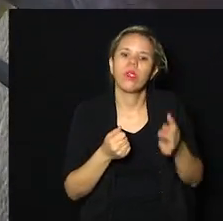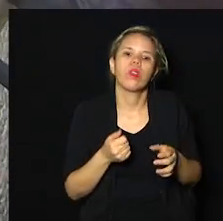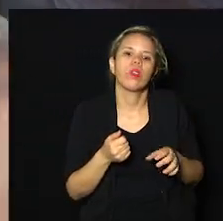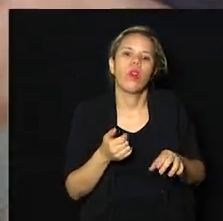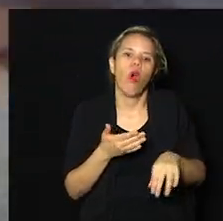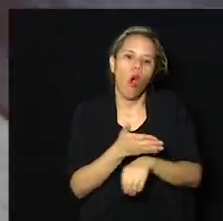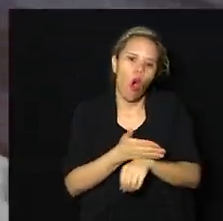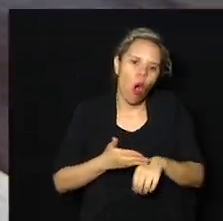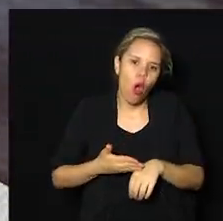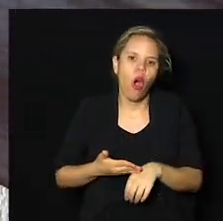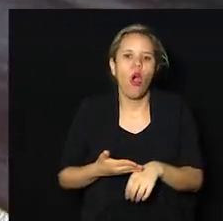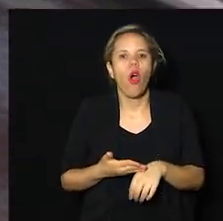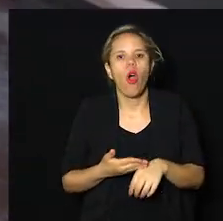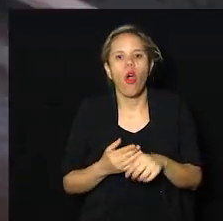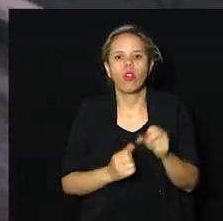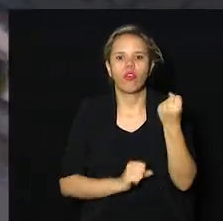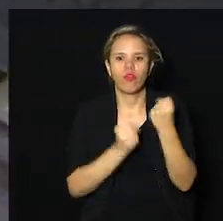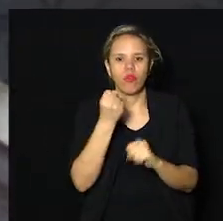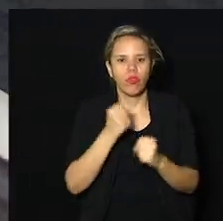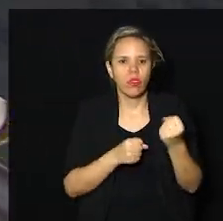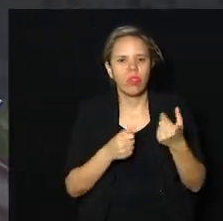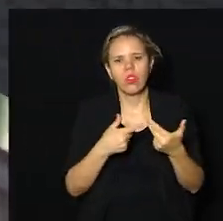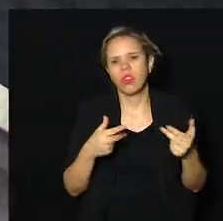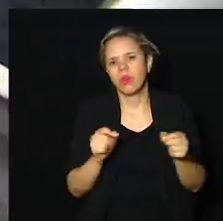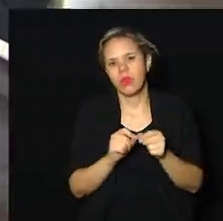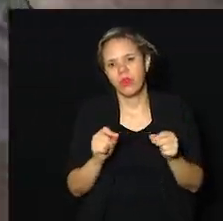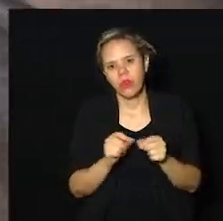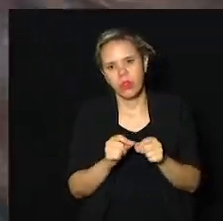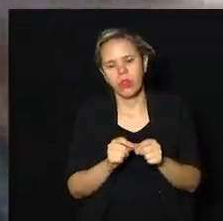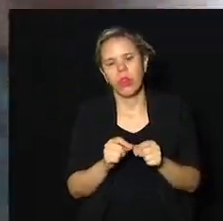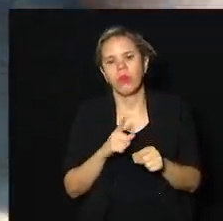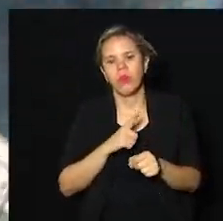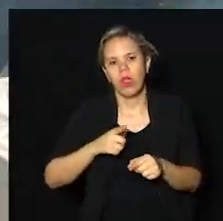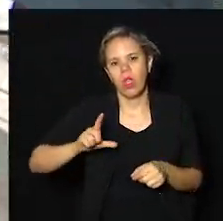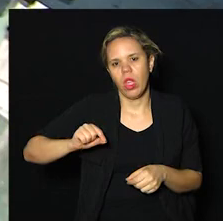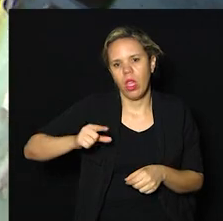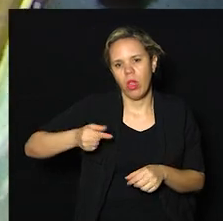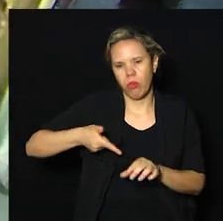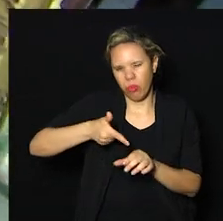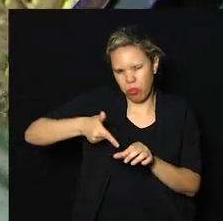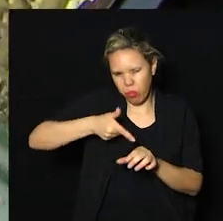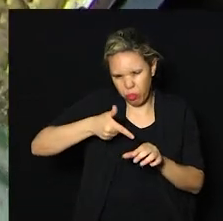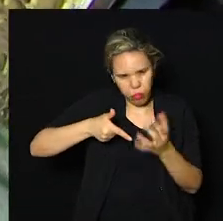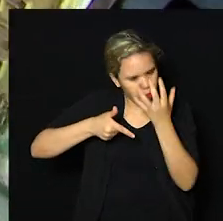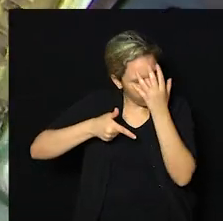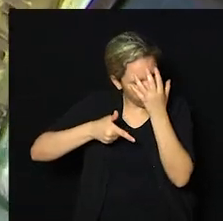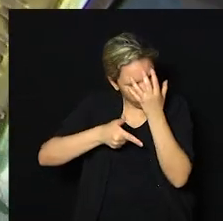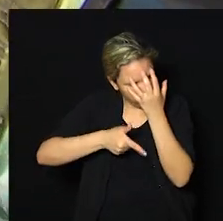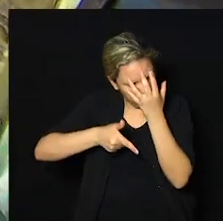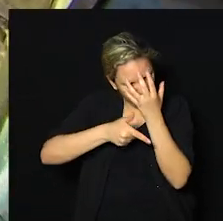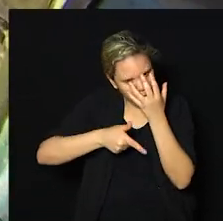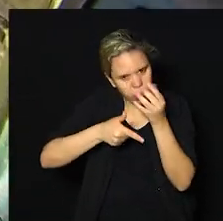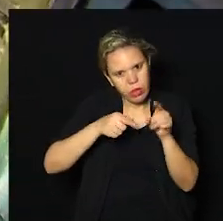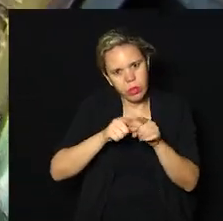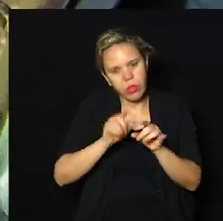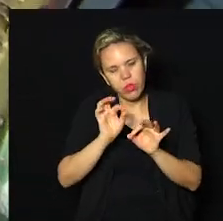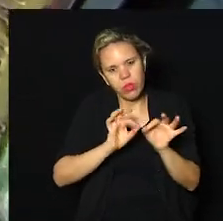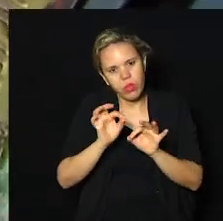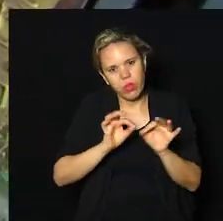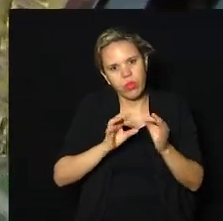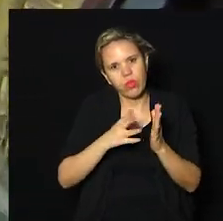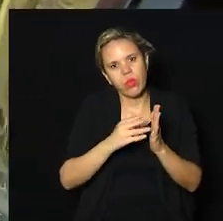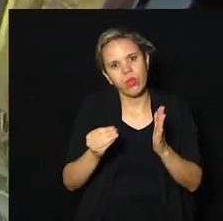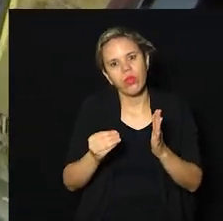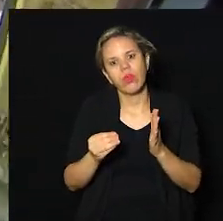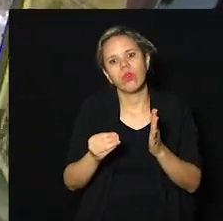de escudo, uma lixadeira industrial, uma solda elétrica para construir alguns gabaritos. Algumas vezes eu preciso construir um gabarito do instrumento